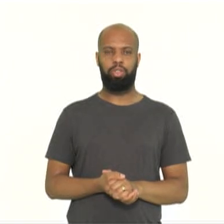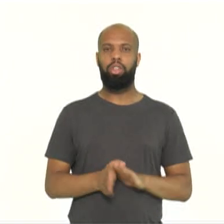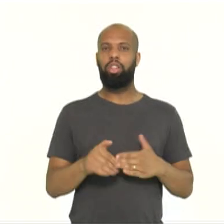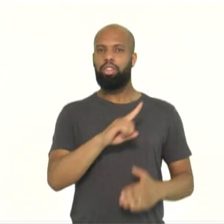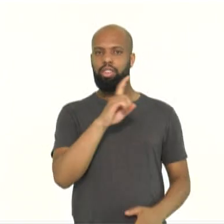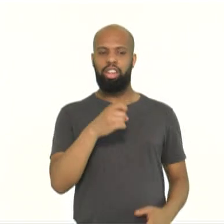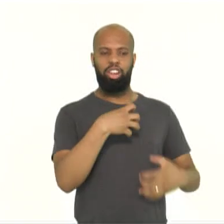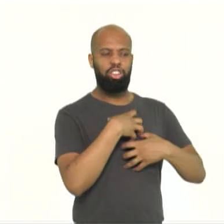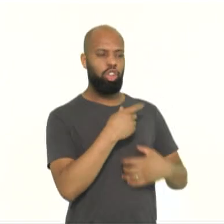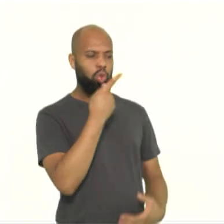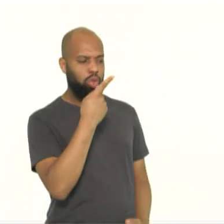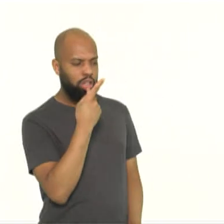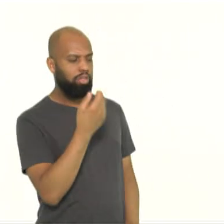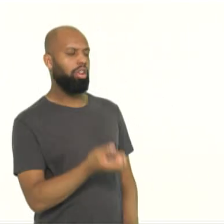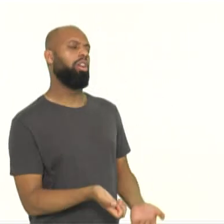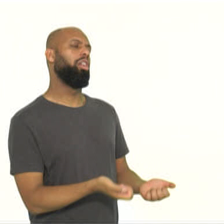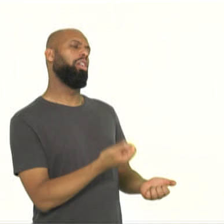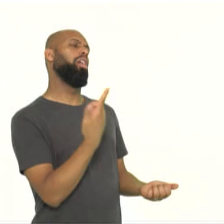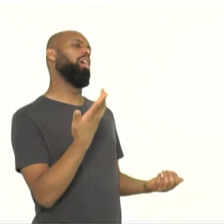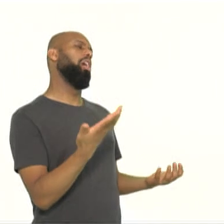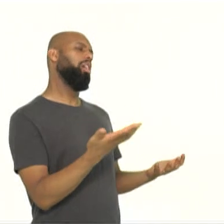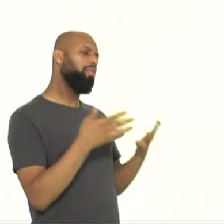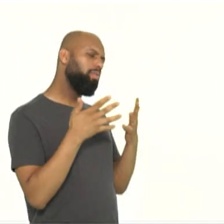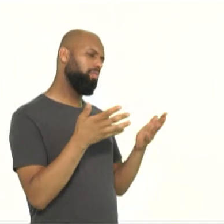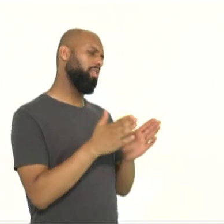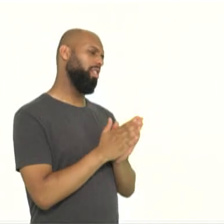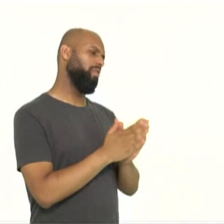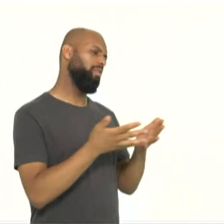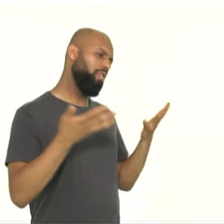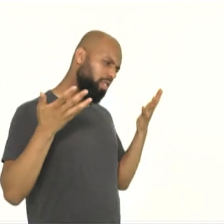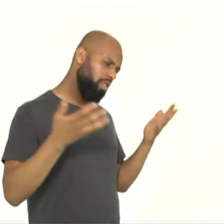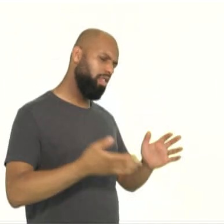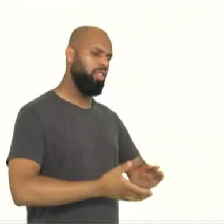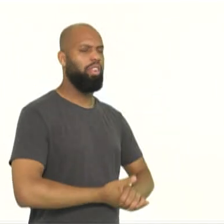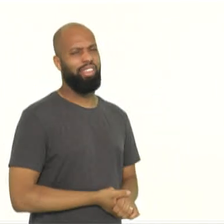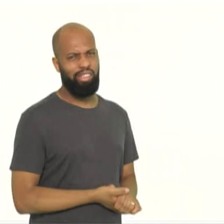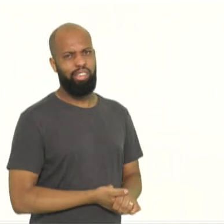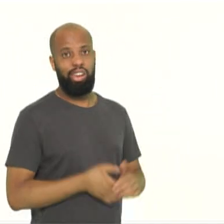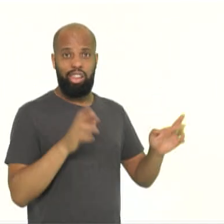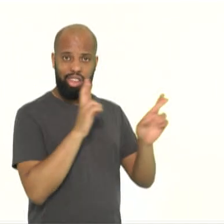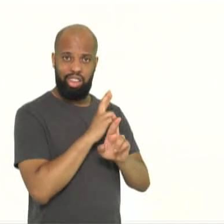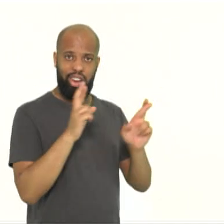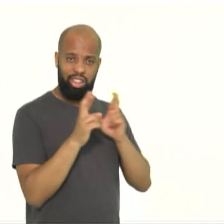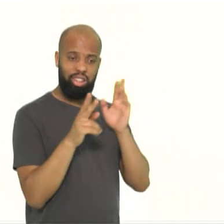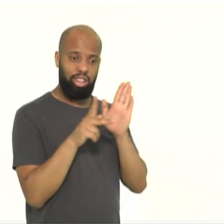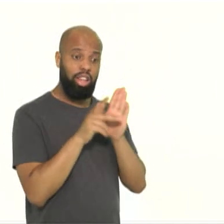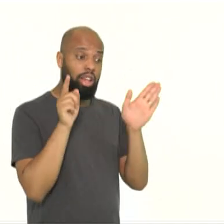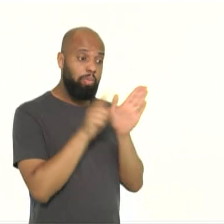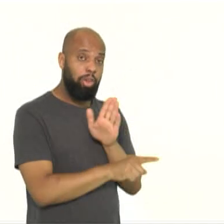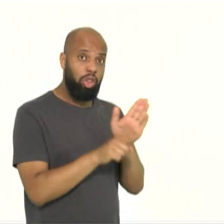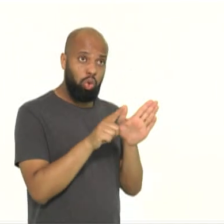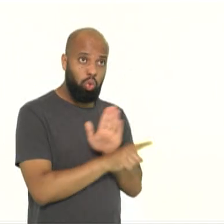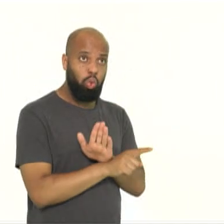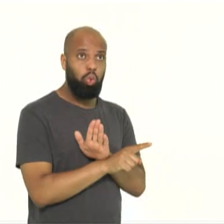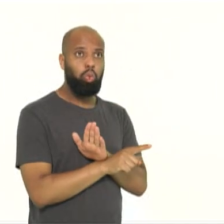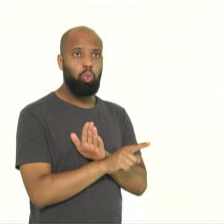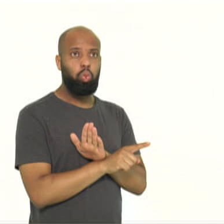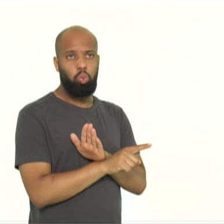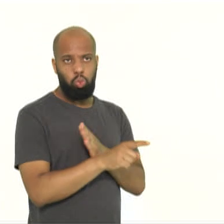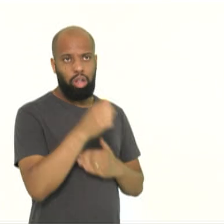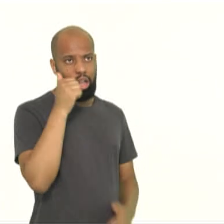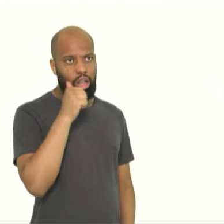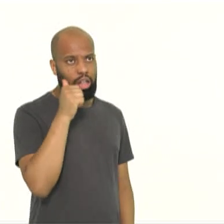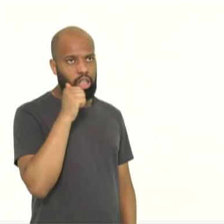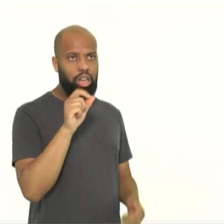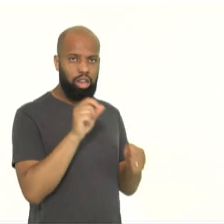que essa entonação dele ali, quando ele diz, mas por favor, né? Com relação à pergunta que a Ágata fez, ela sabe que